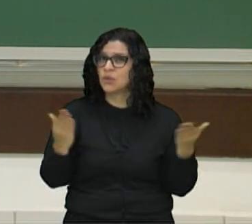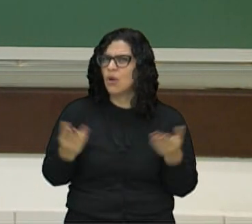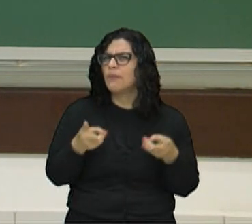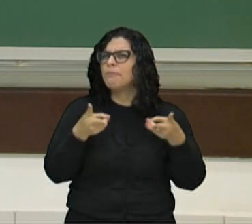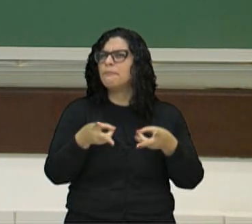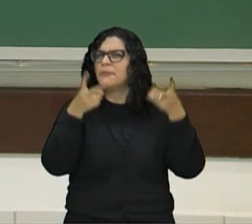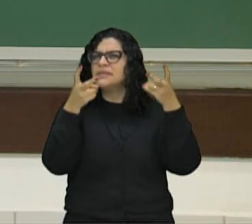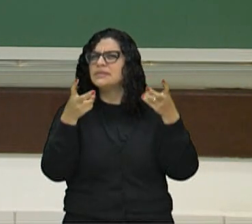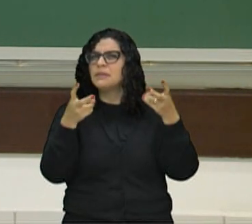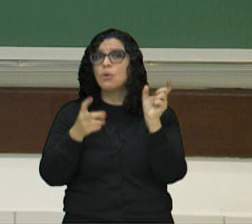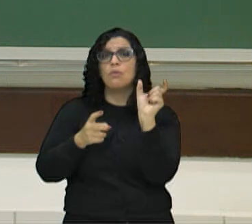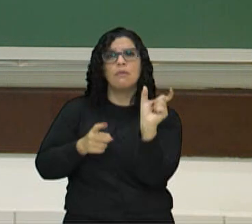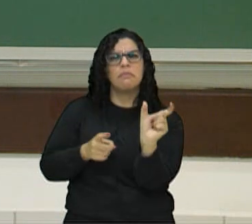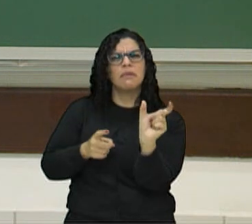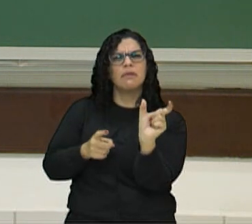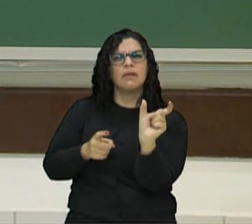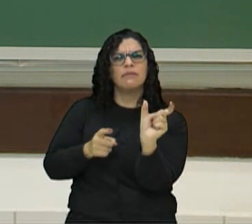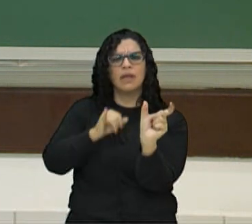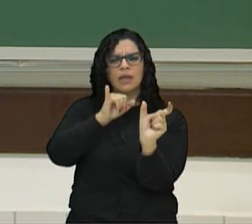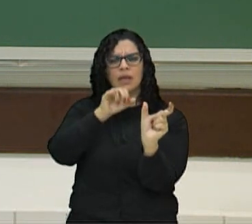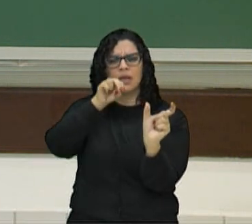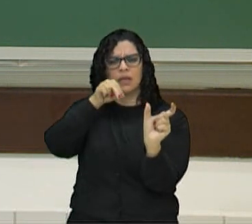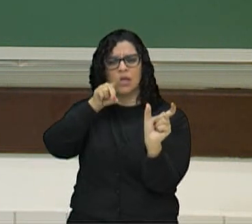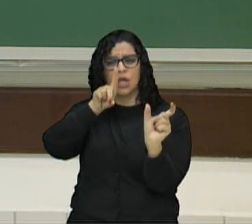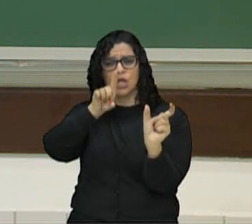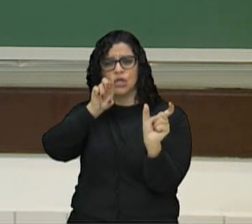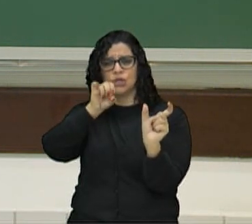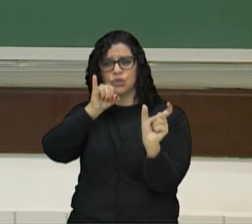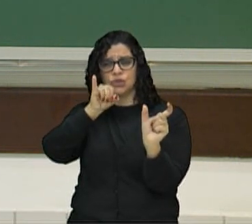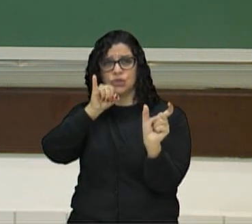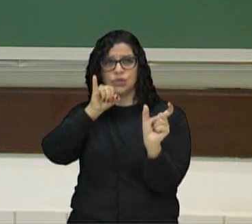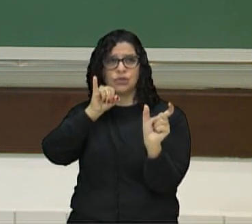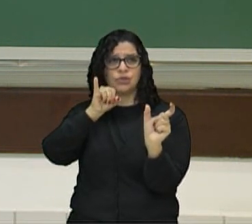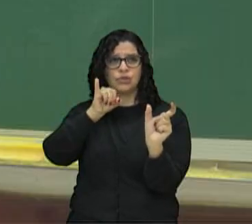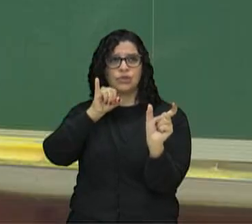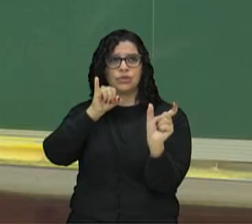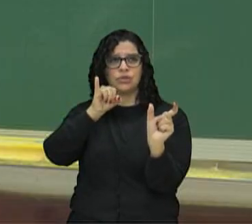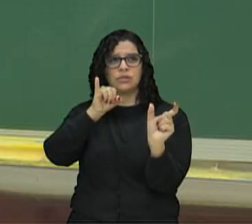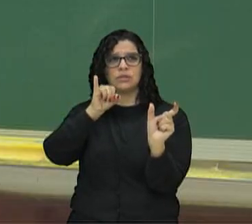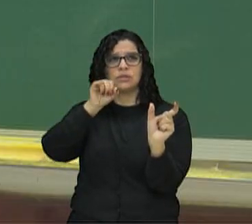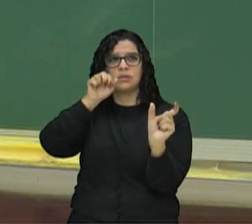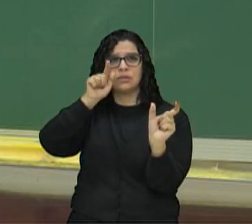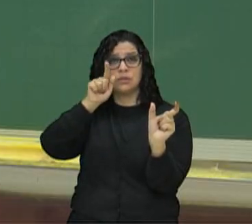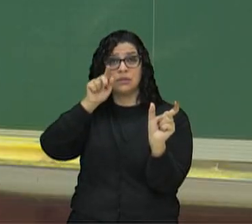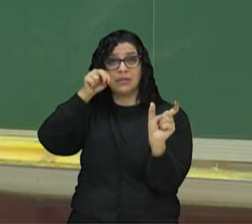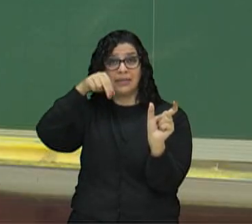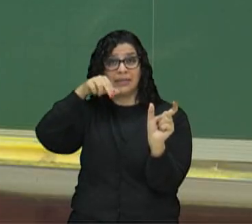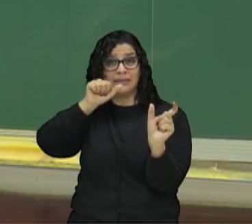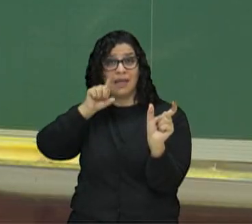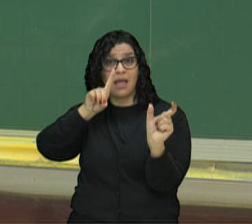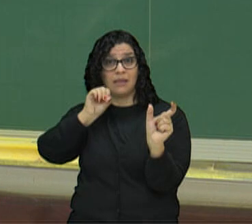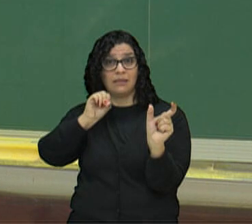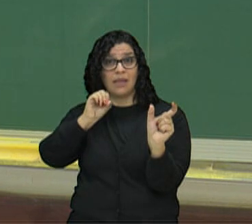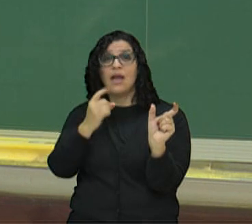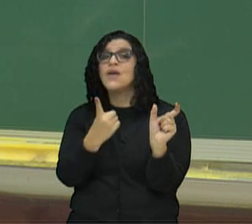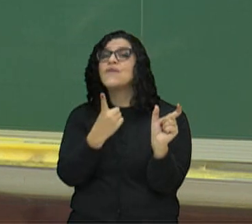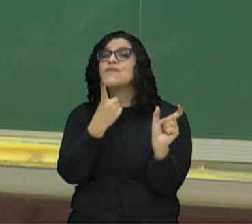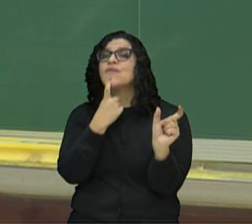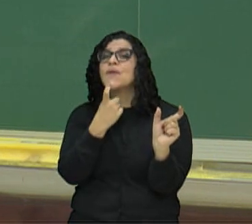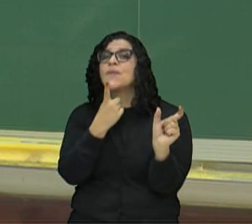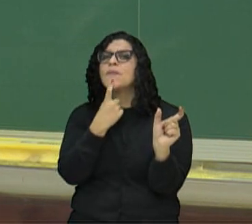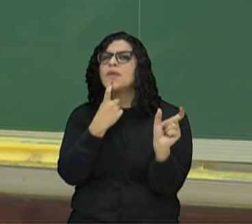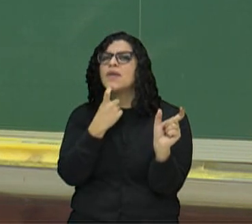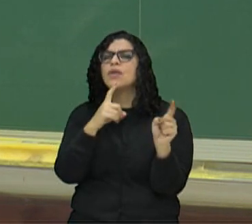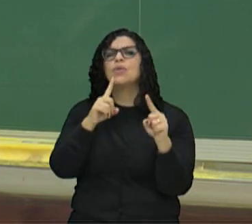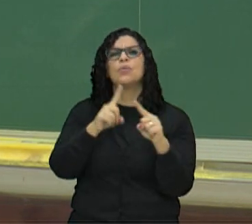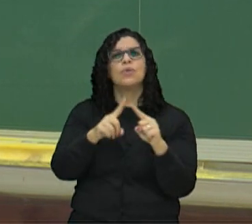Percebe-se que a palavra indignada está em destaque? Sim. Por quê? Porque, como